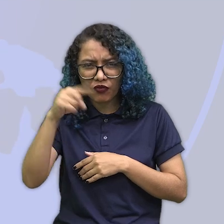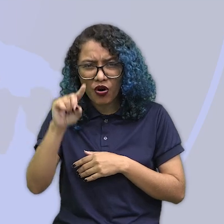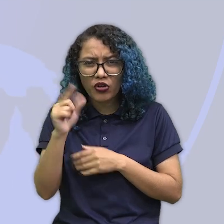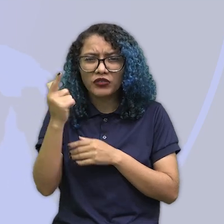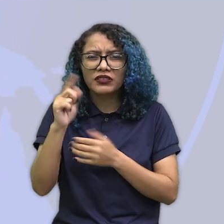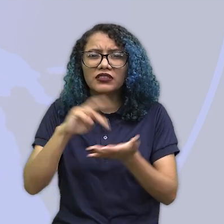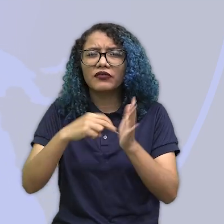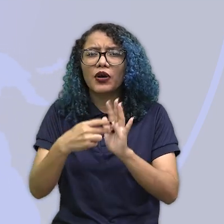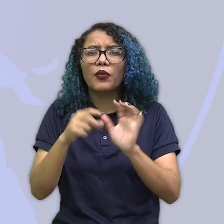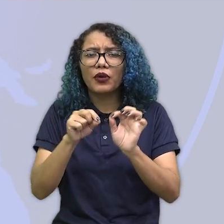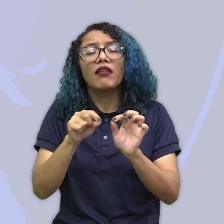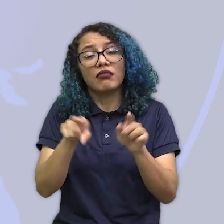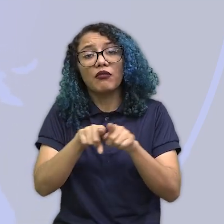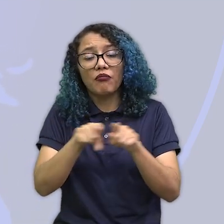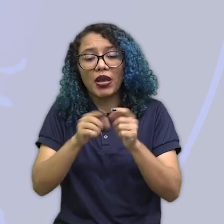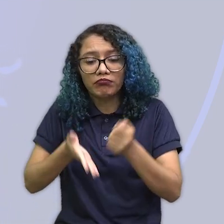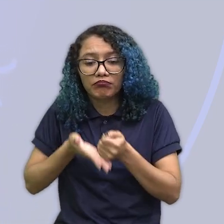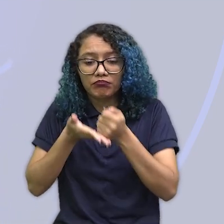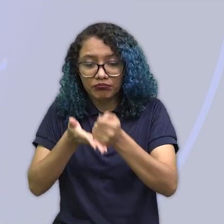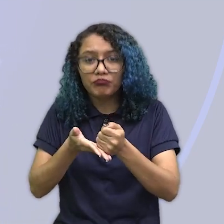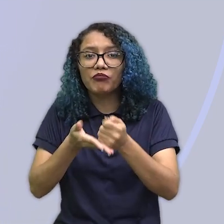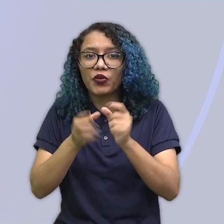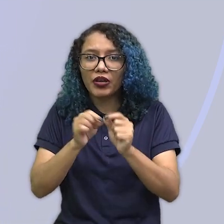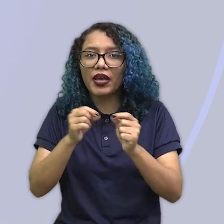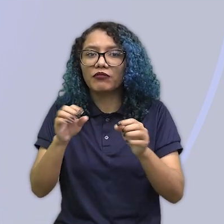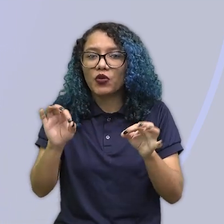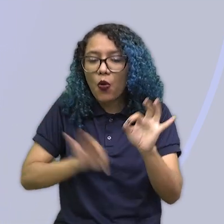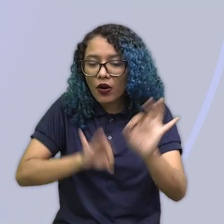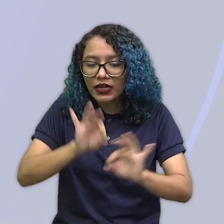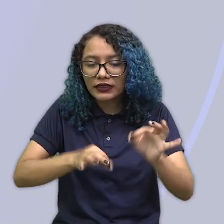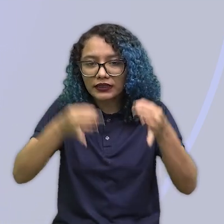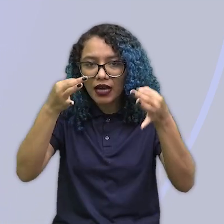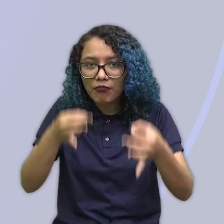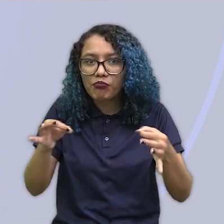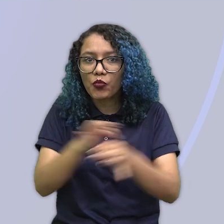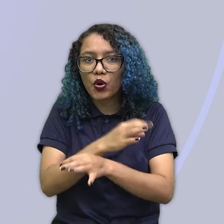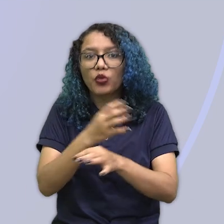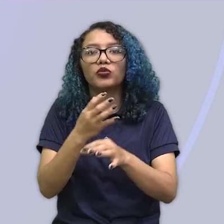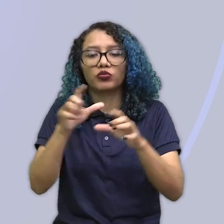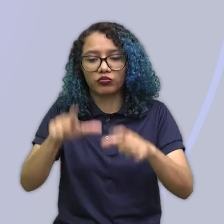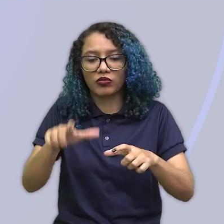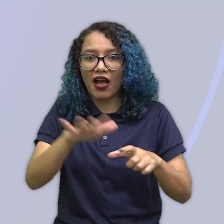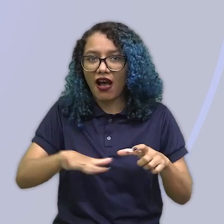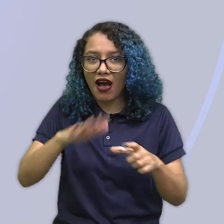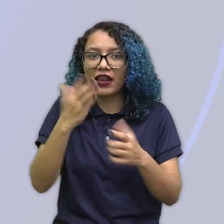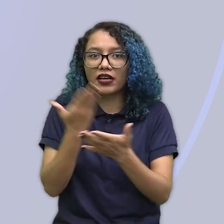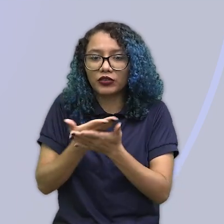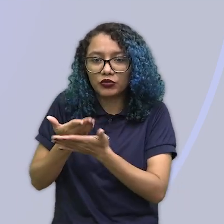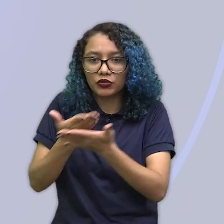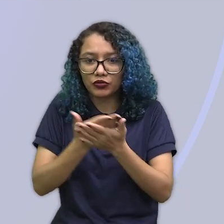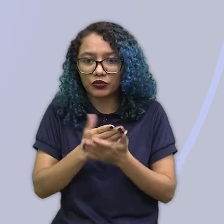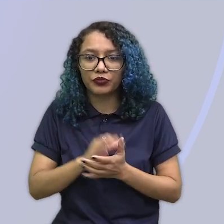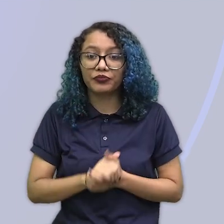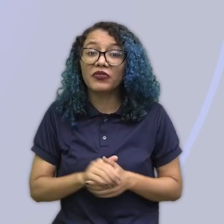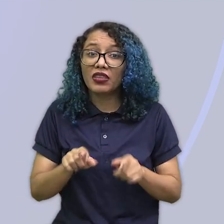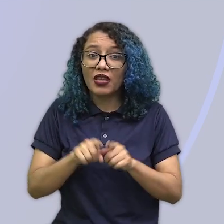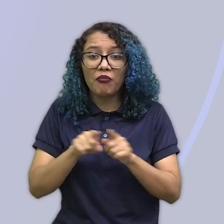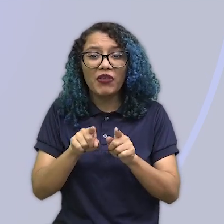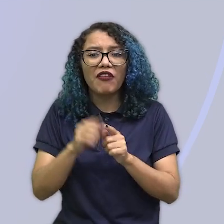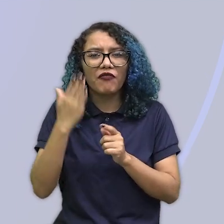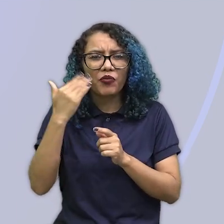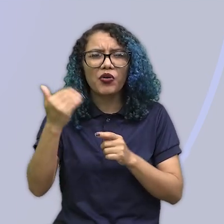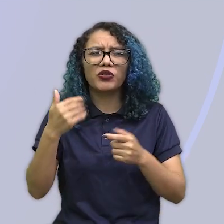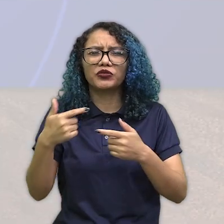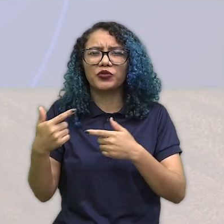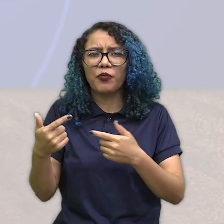espaço vital, e Halford Mackinder, com o conceito de pivô geográfico, contribuíram para consolidar essa